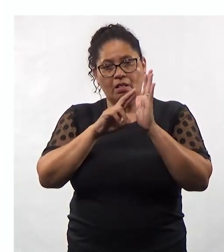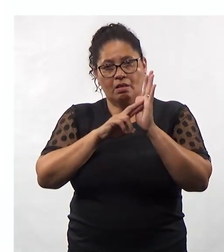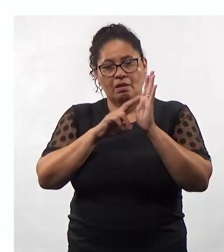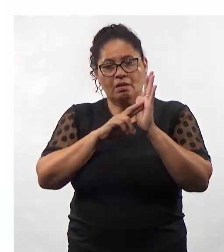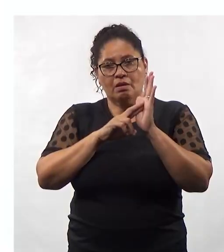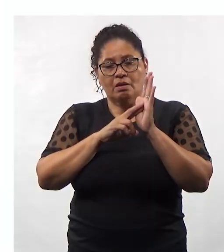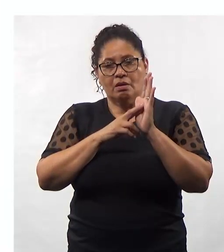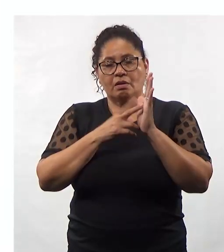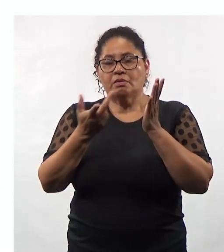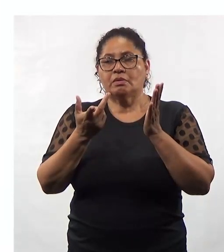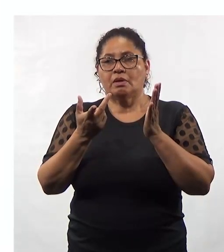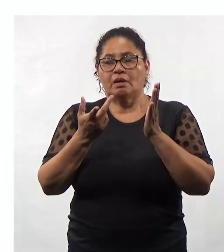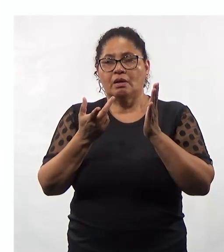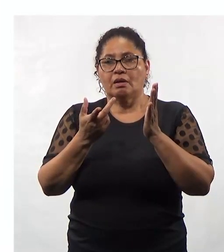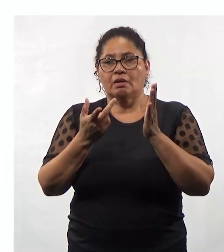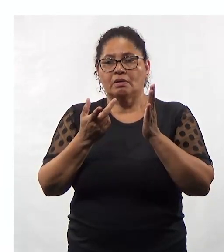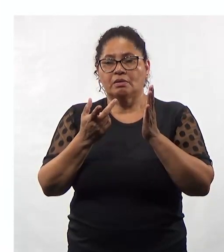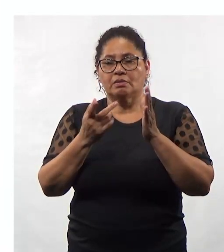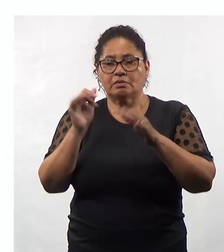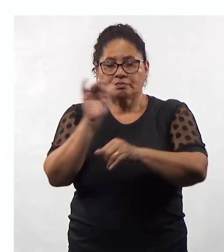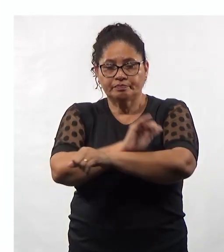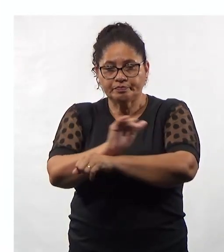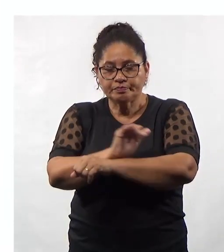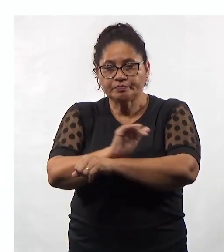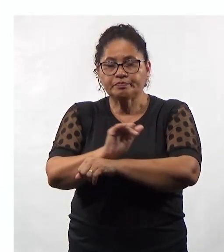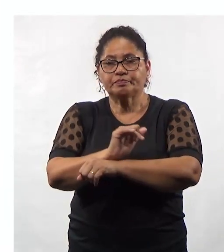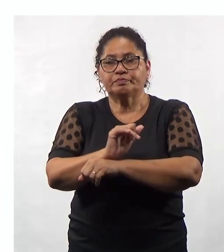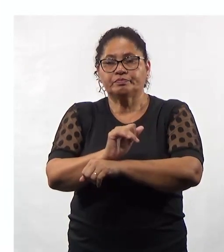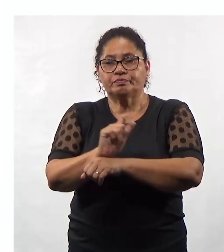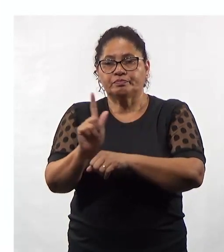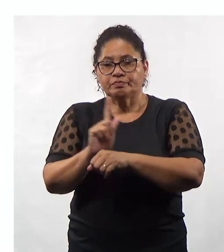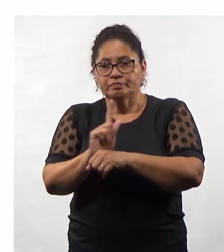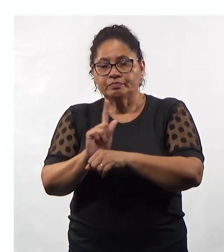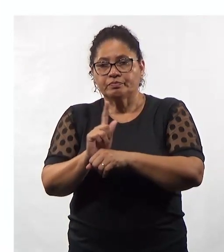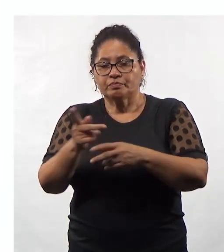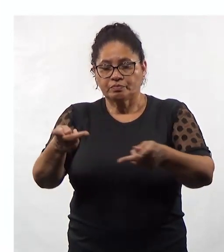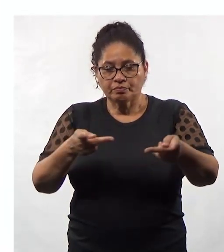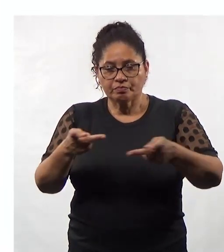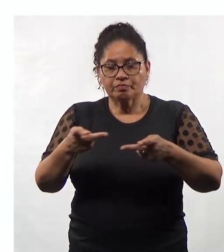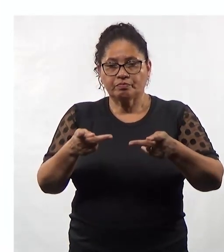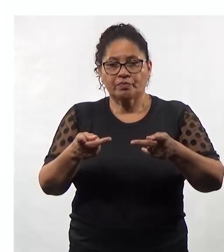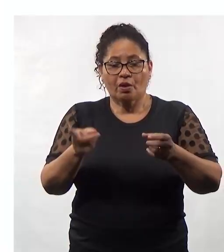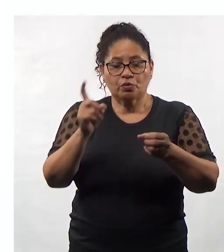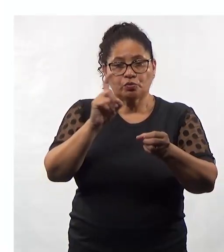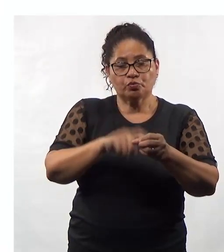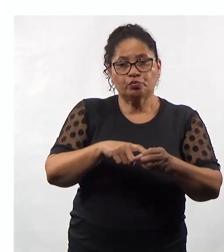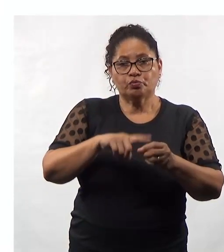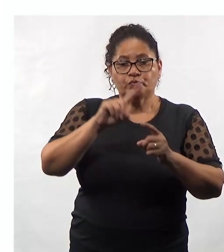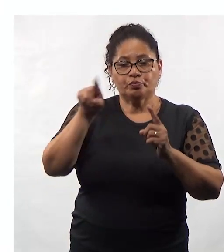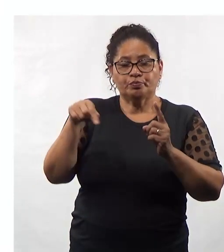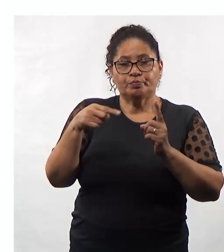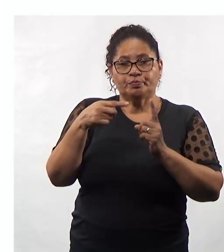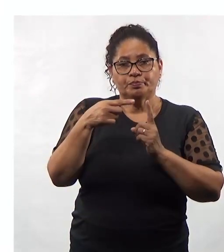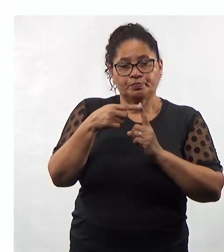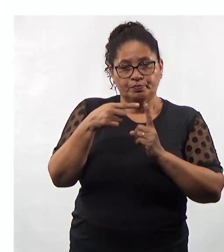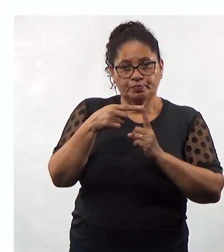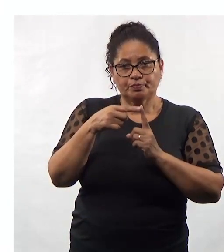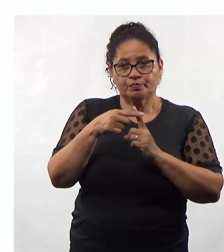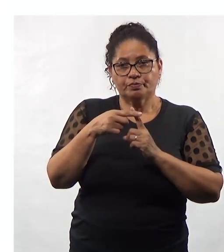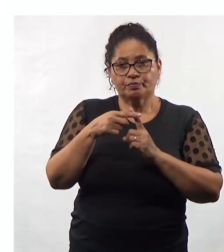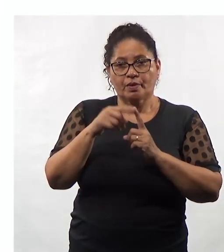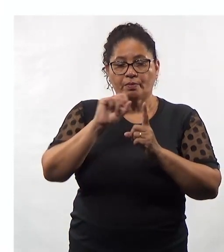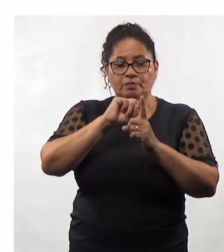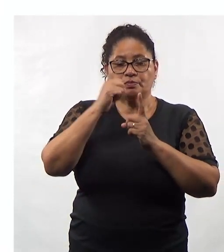sendo requerido pela gestão estratégica. Que os projetos estejam voltados, seus objetivos sejam